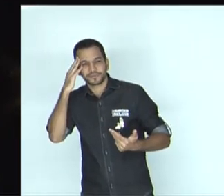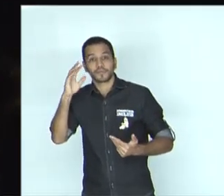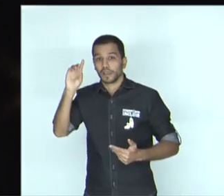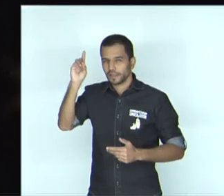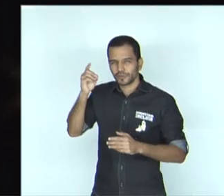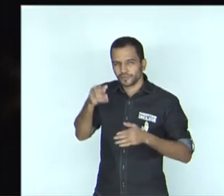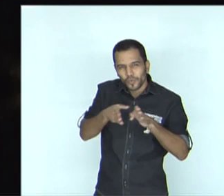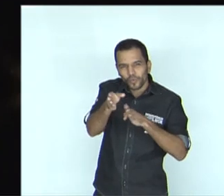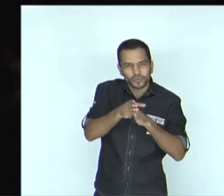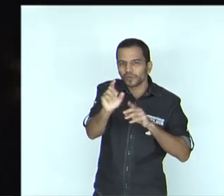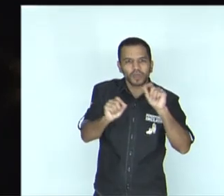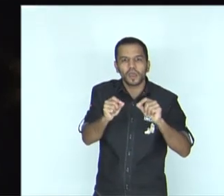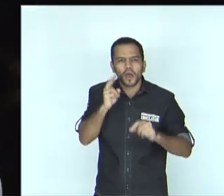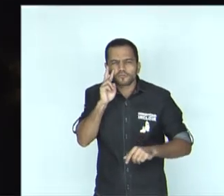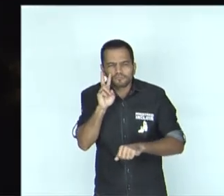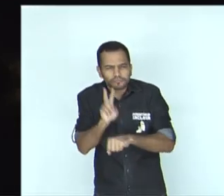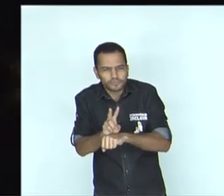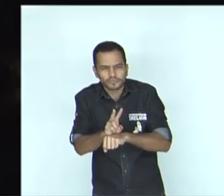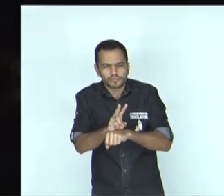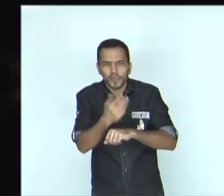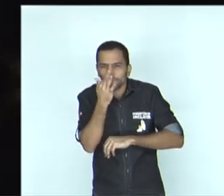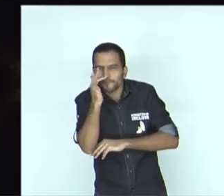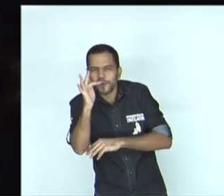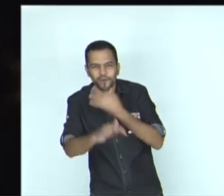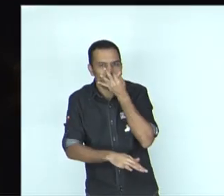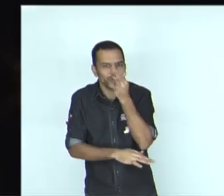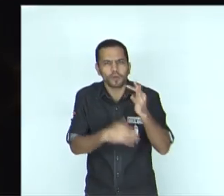vestem. Nem Salomão, em toda a sua glória, se veste assim.